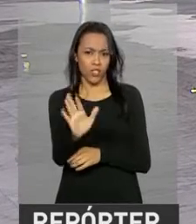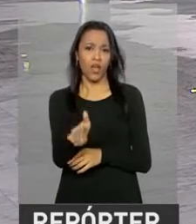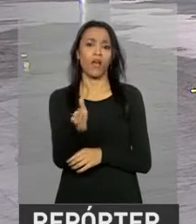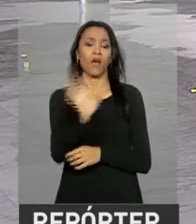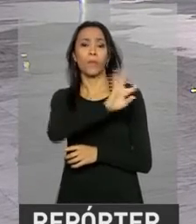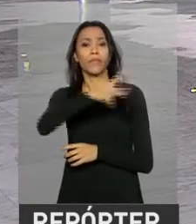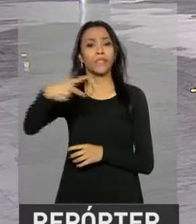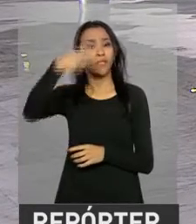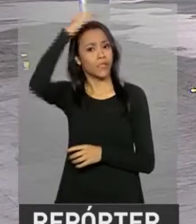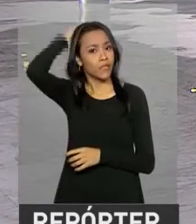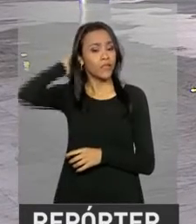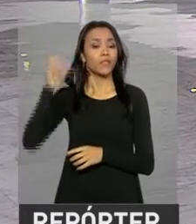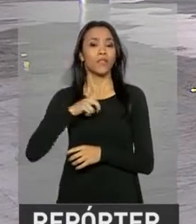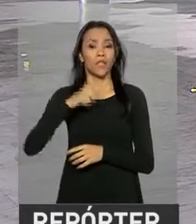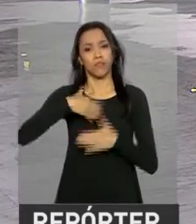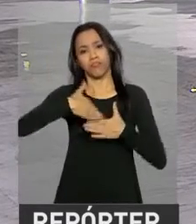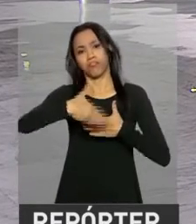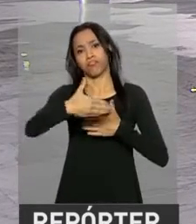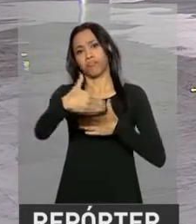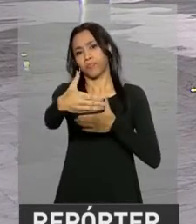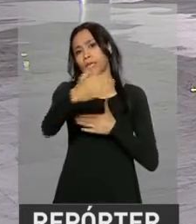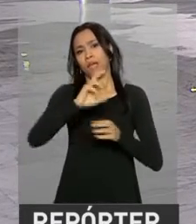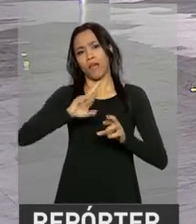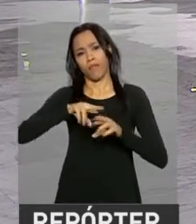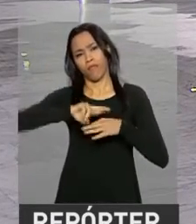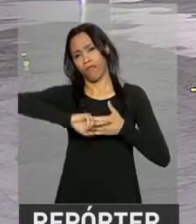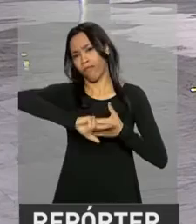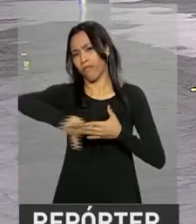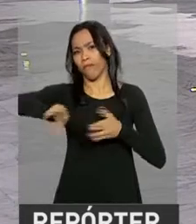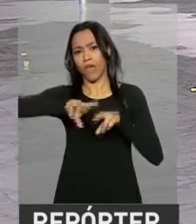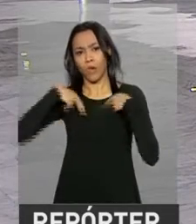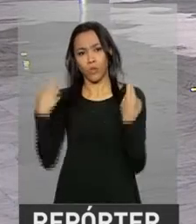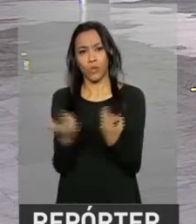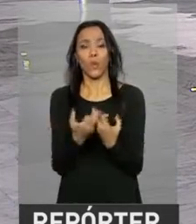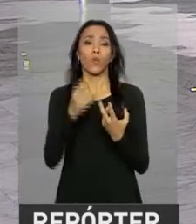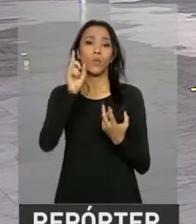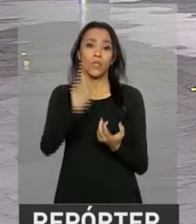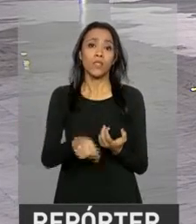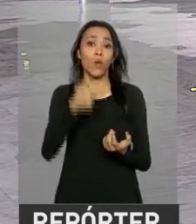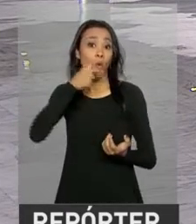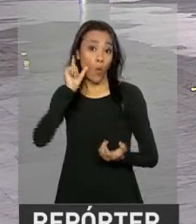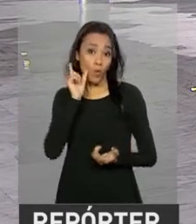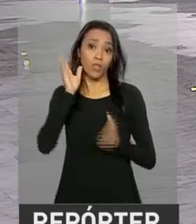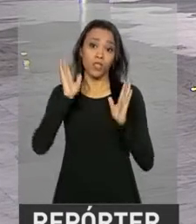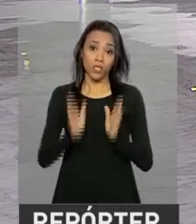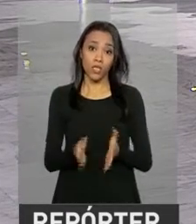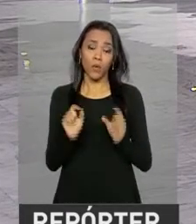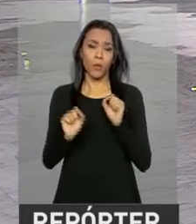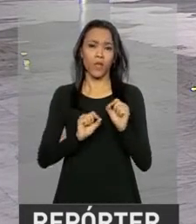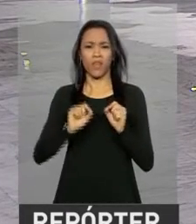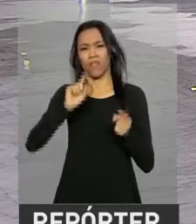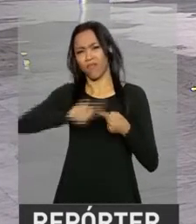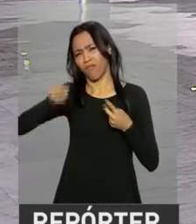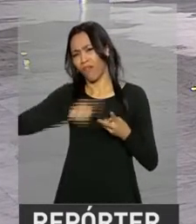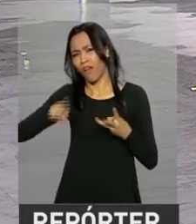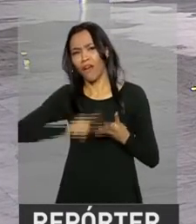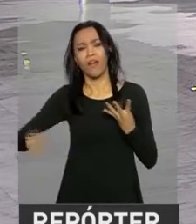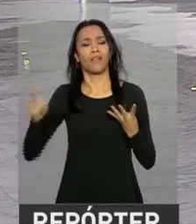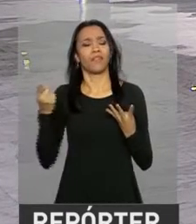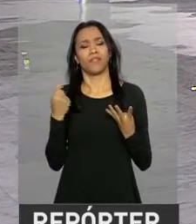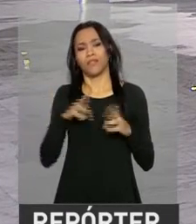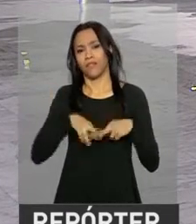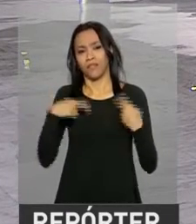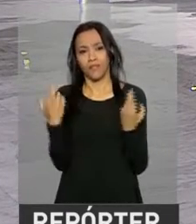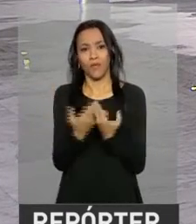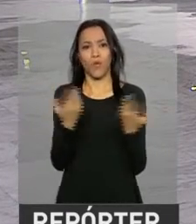hoje dá seguimento a uma série de reuniões com parlamentares ontem ele já havia tido aí uma série de audiências e